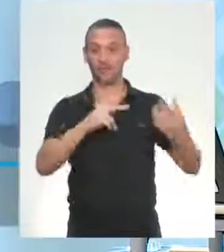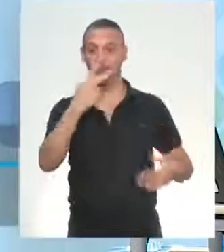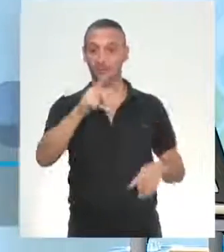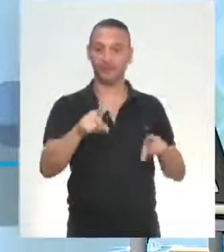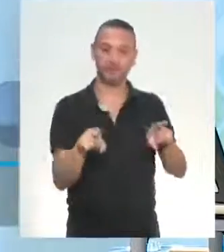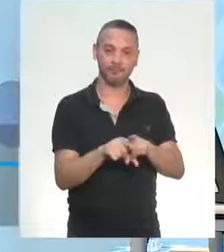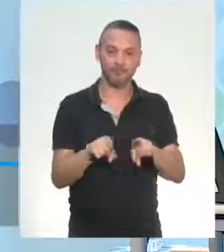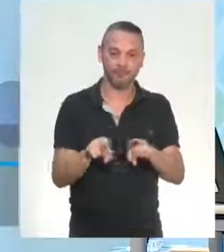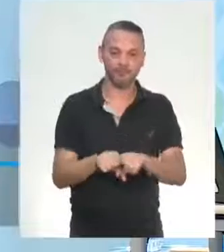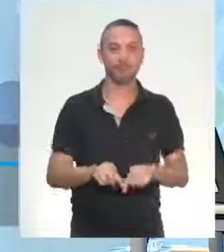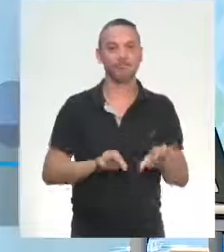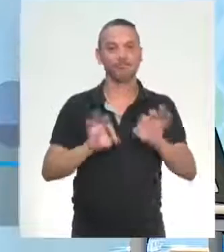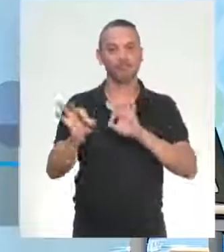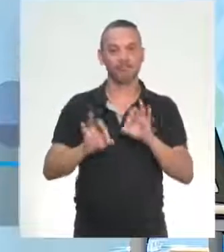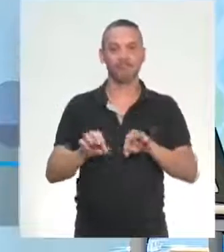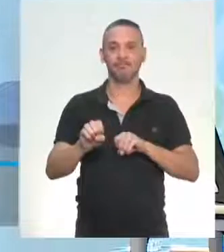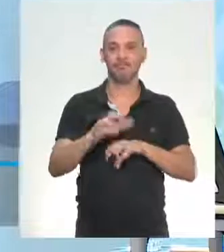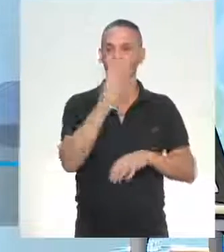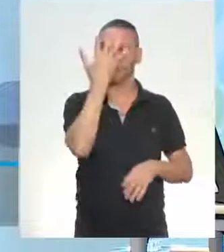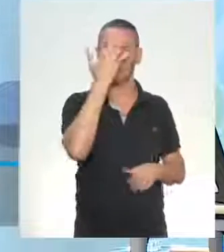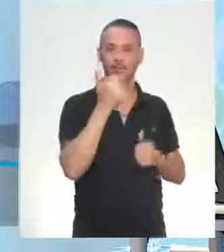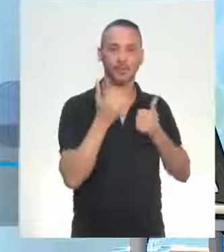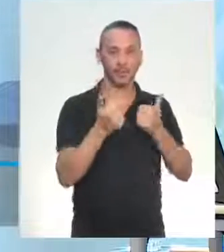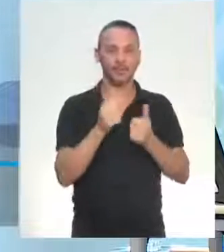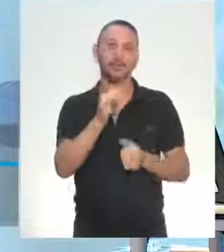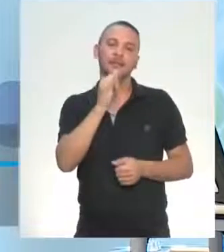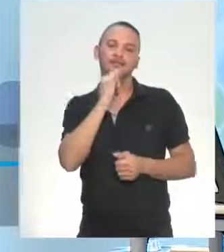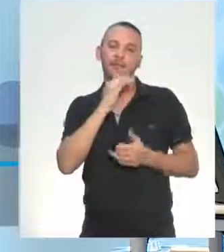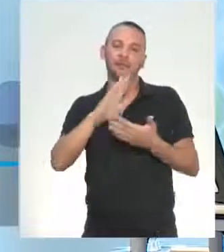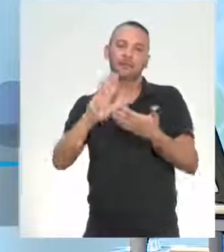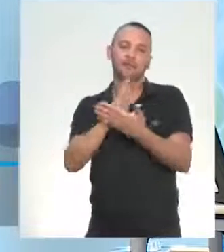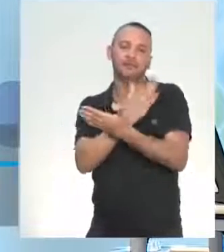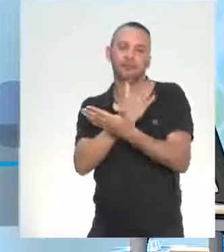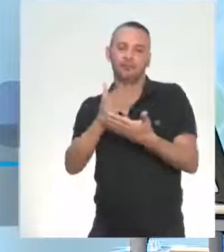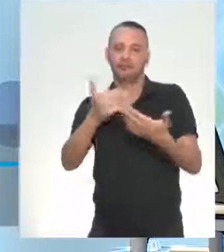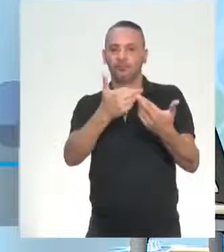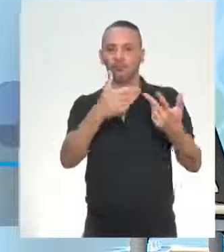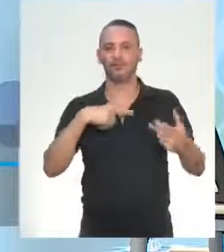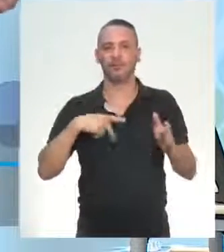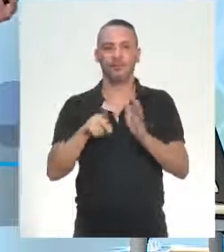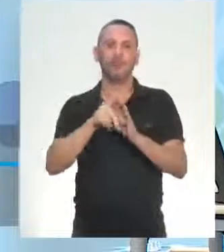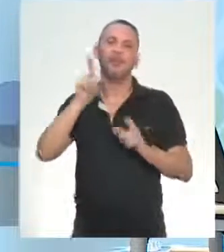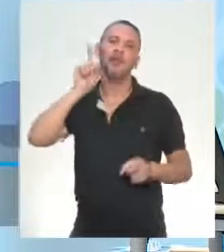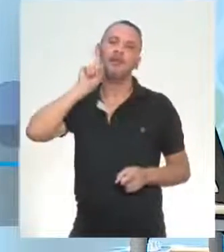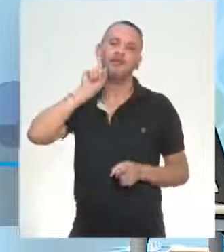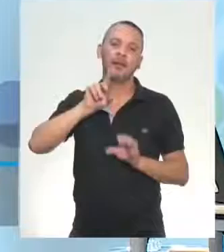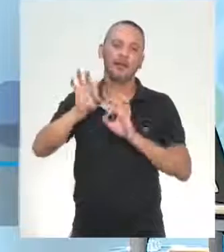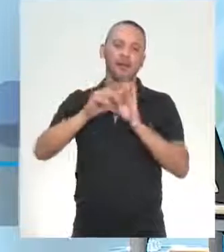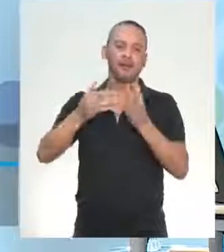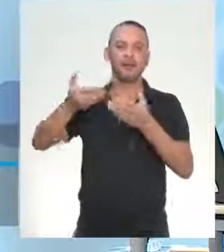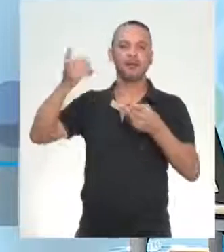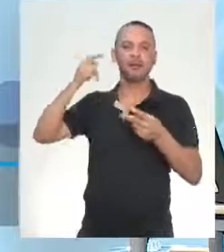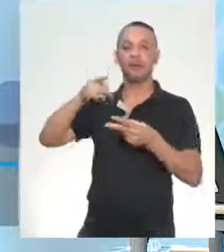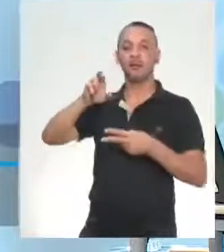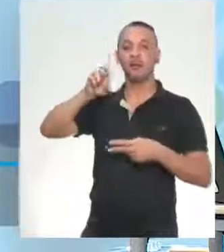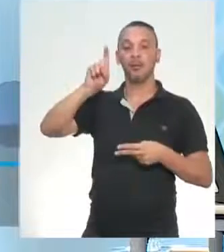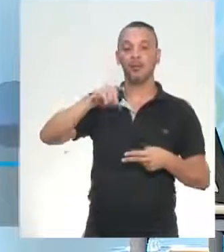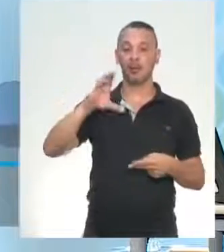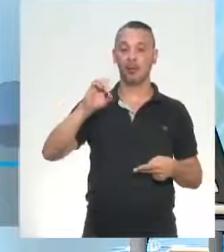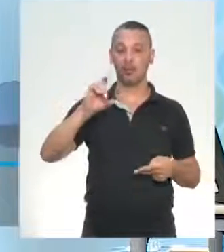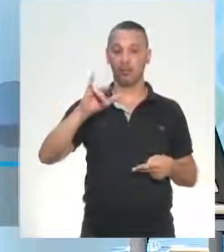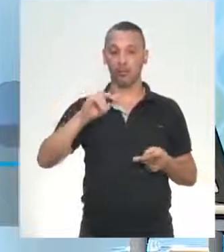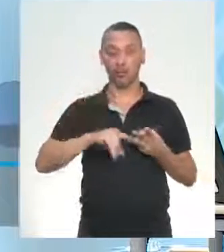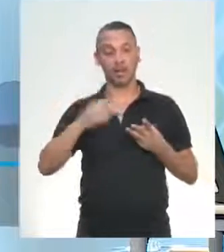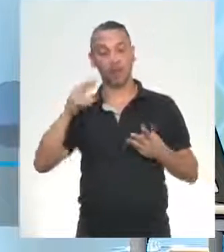para vocês construir aí uma máscara. Peguem exemplo aí de máscaras americanas, pré-colombianas ou africanas